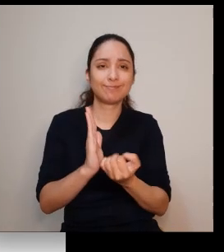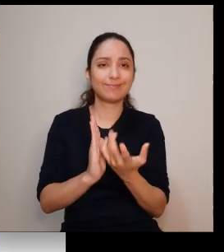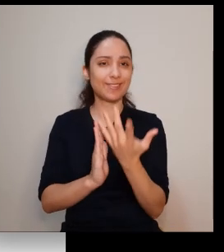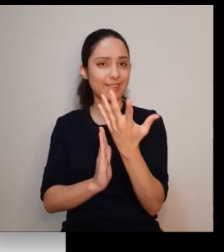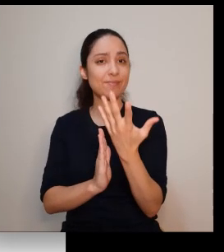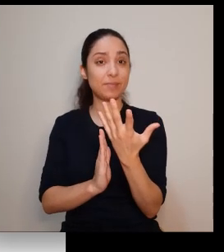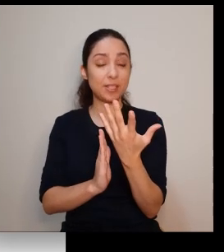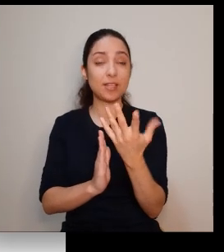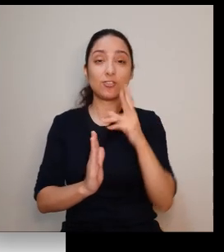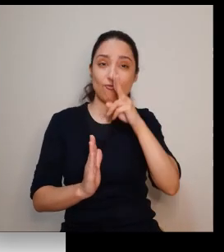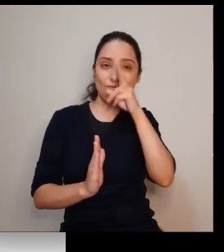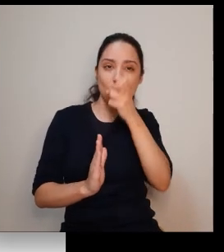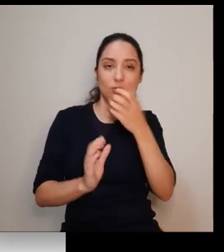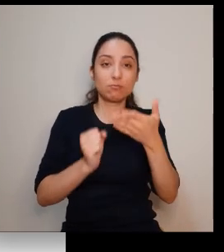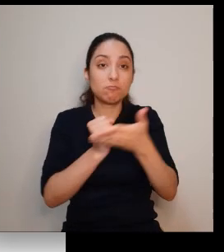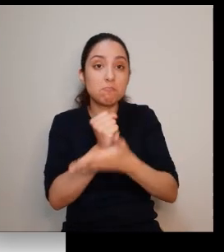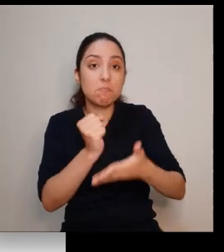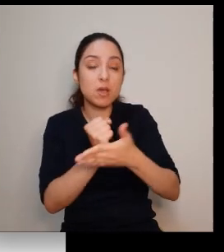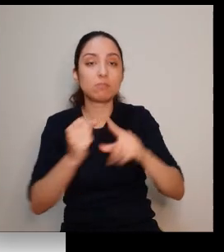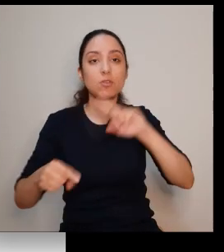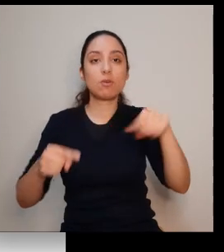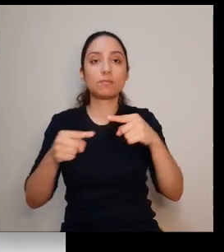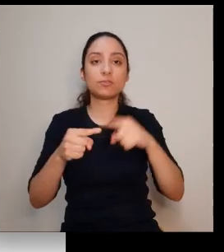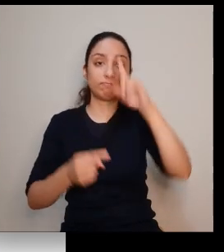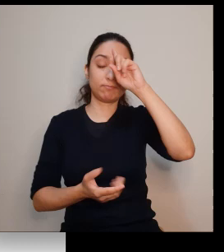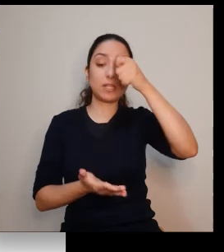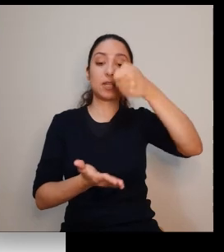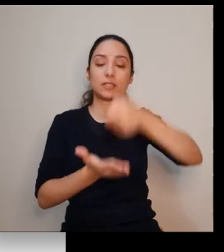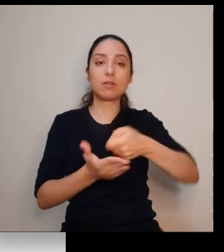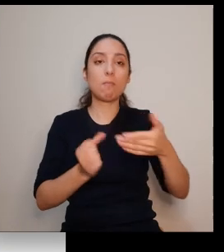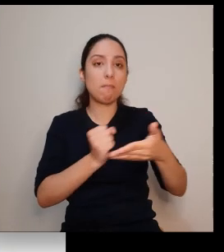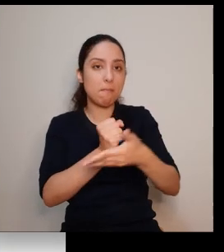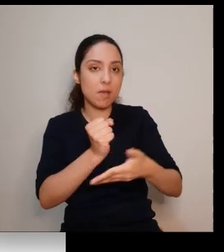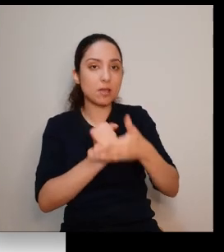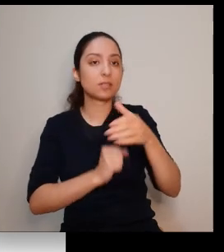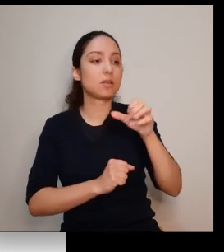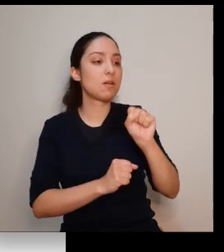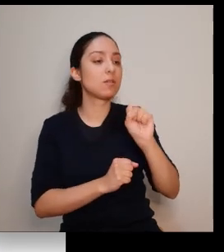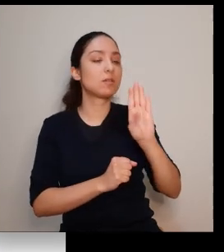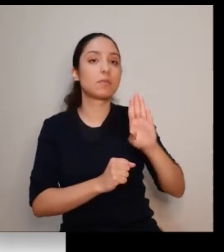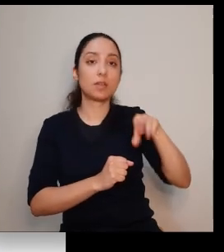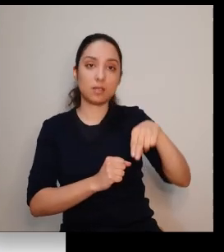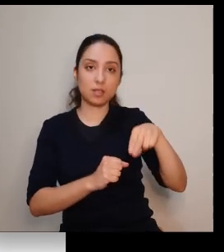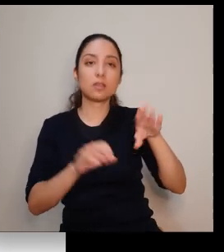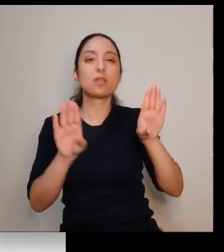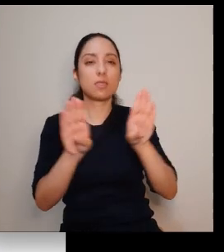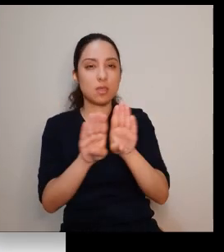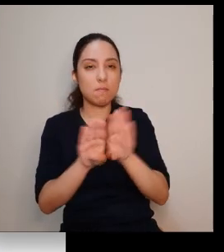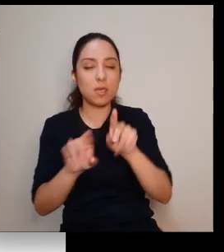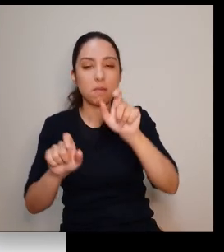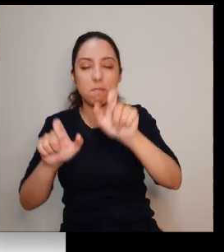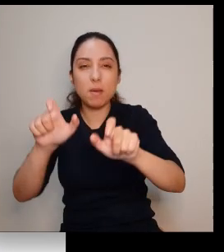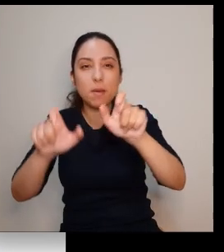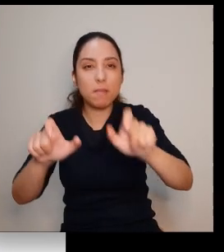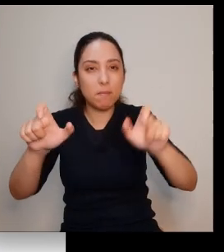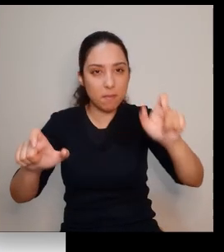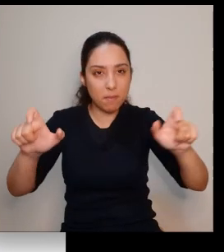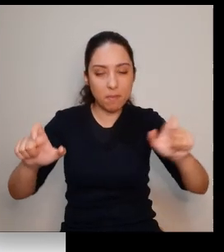na sustentabilidade e na resiliência. E para isso a proposta é incorporar soluções